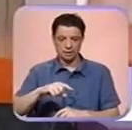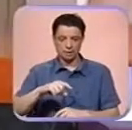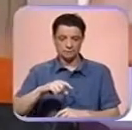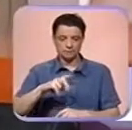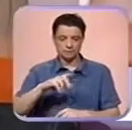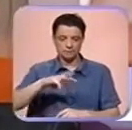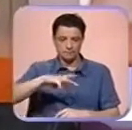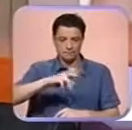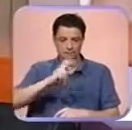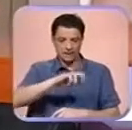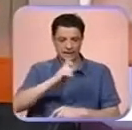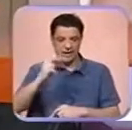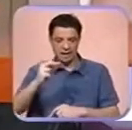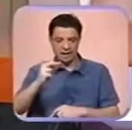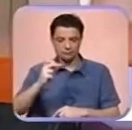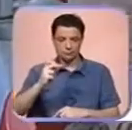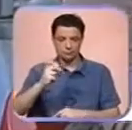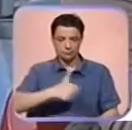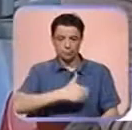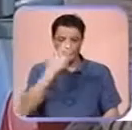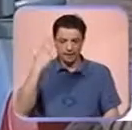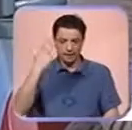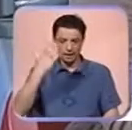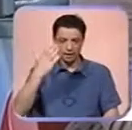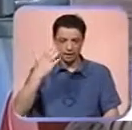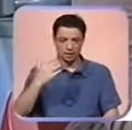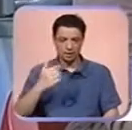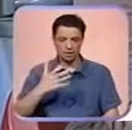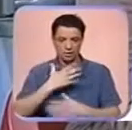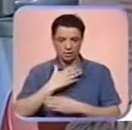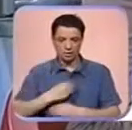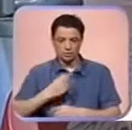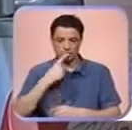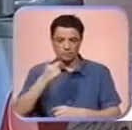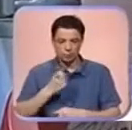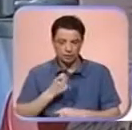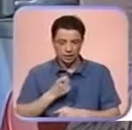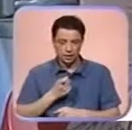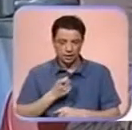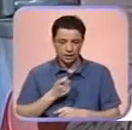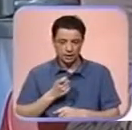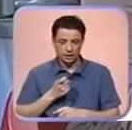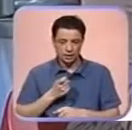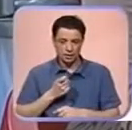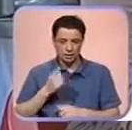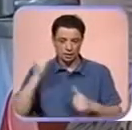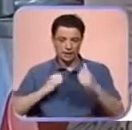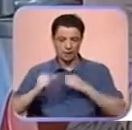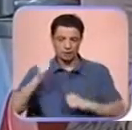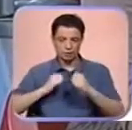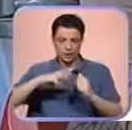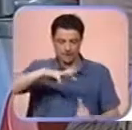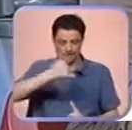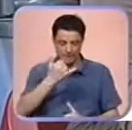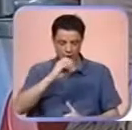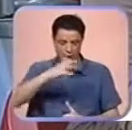Olá, Marília. Bom dia, senhor. Muito bom dia. Eu gostava de perguntar a sua doutora se a cirurgia, a miopia, se